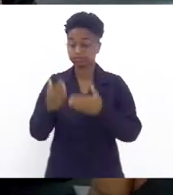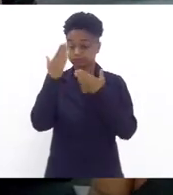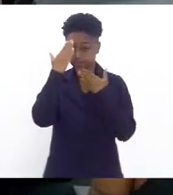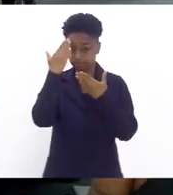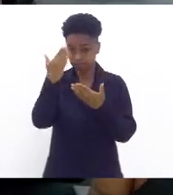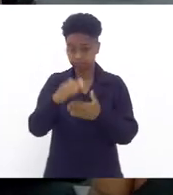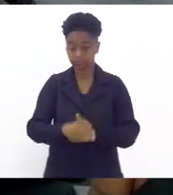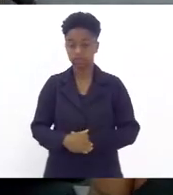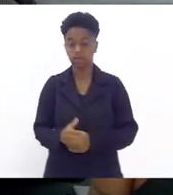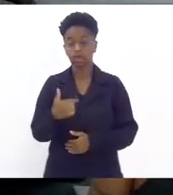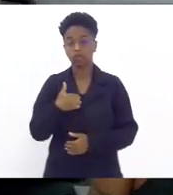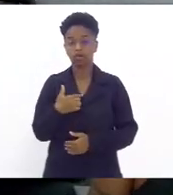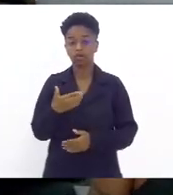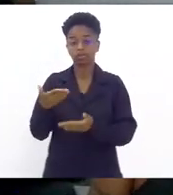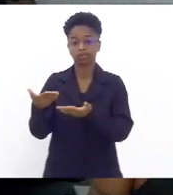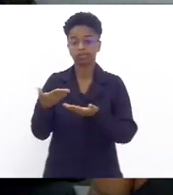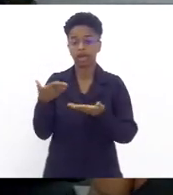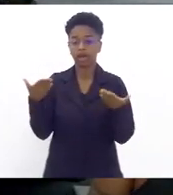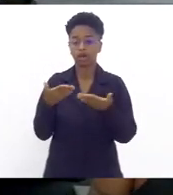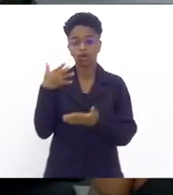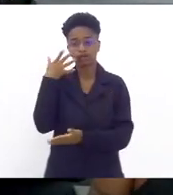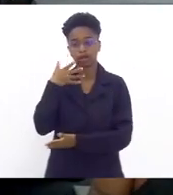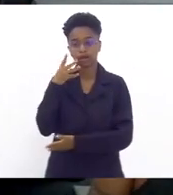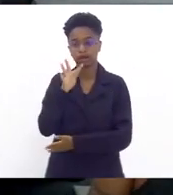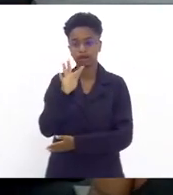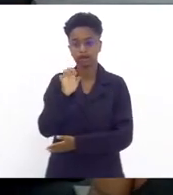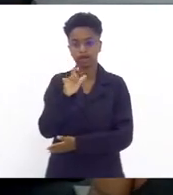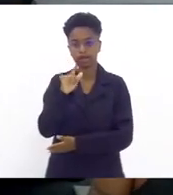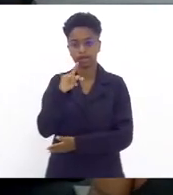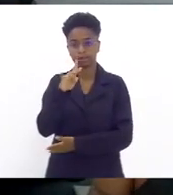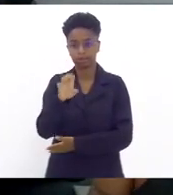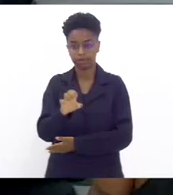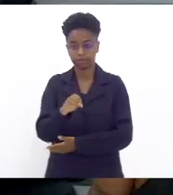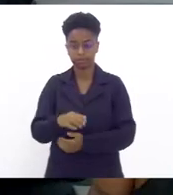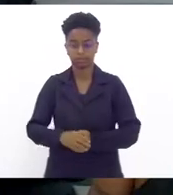vou passar a palavra agora para o Felipe Galdino